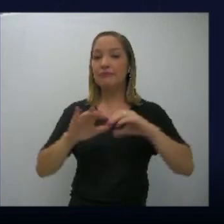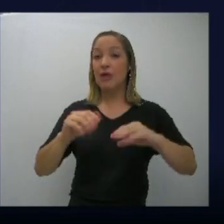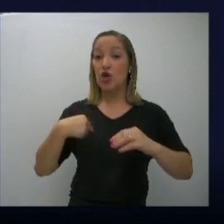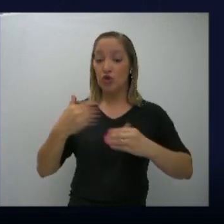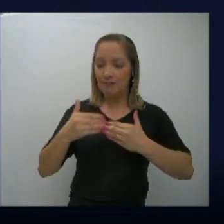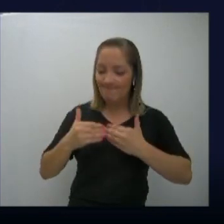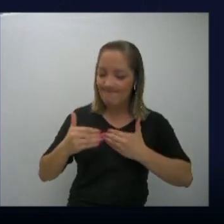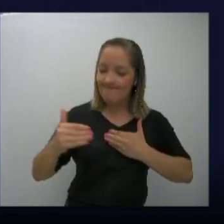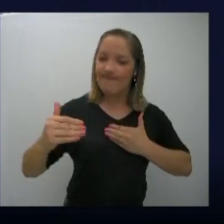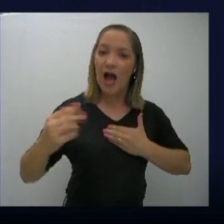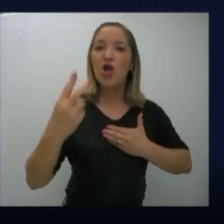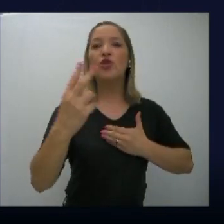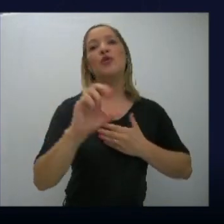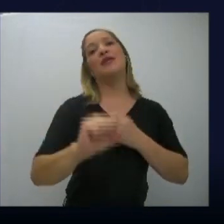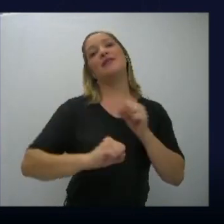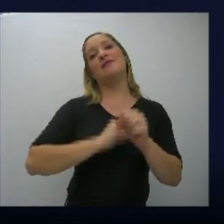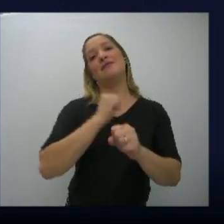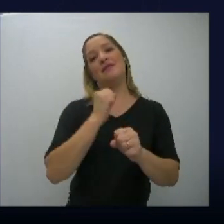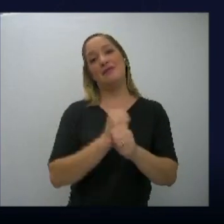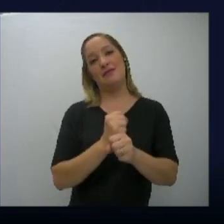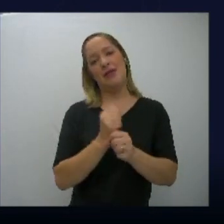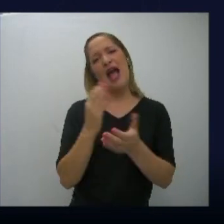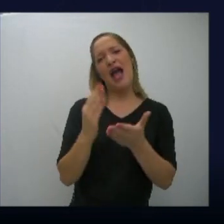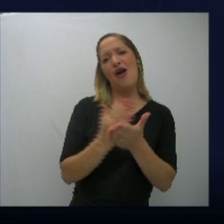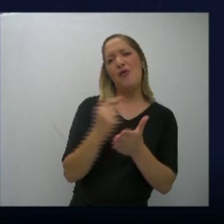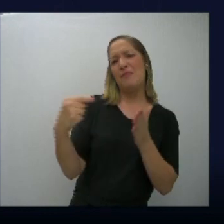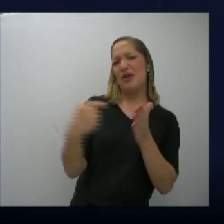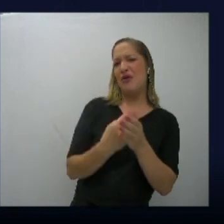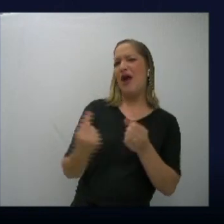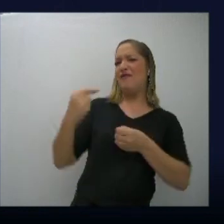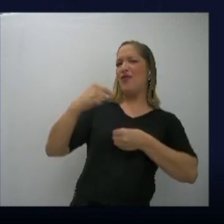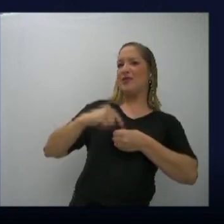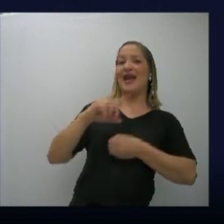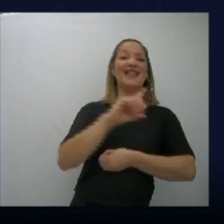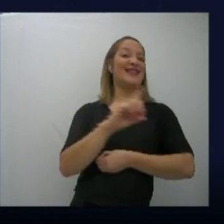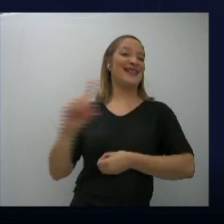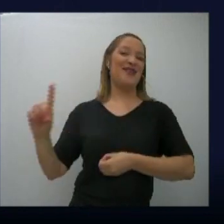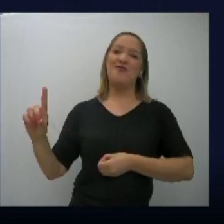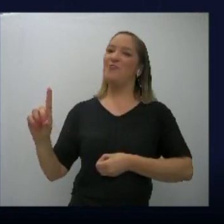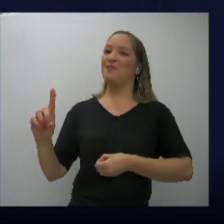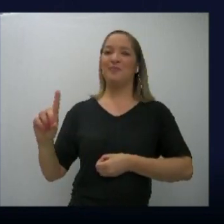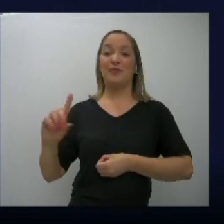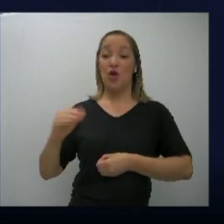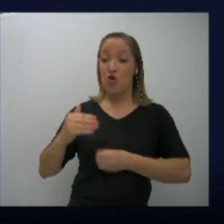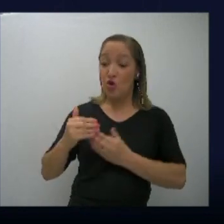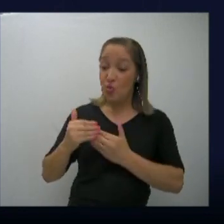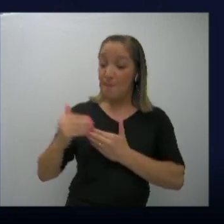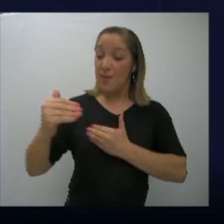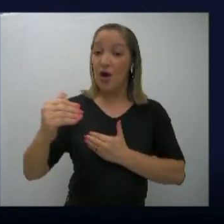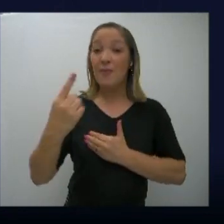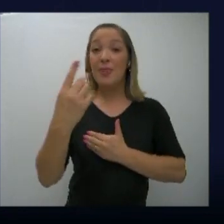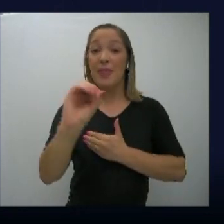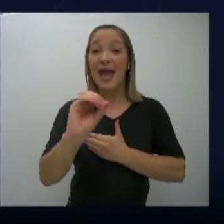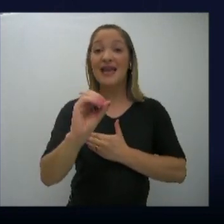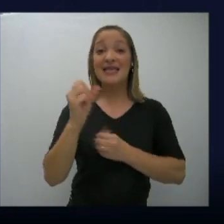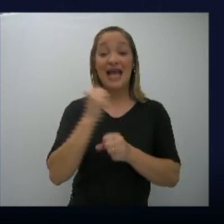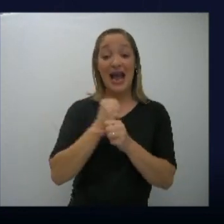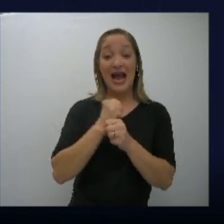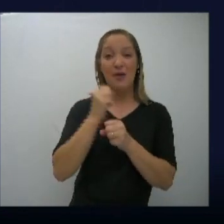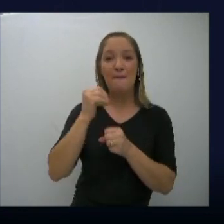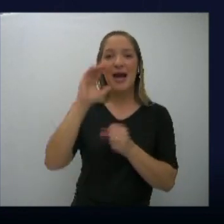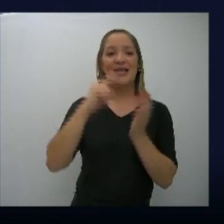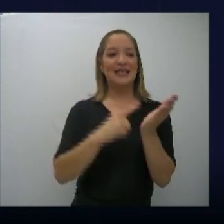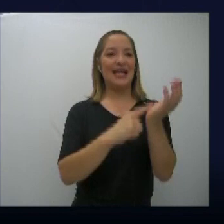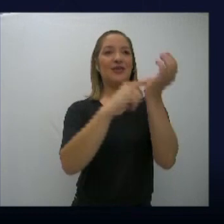interpretação alguma coisa tá se perguntando a gente vai voltar não vai voltar porque os próximos dez anos é demais tecnologia e de mudança